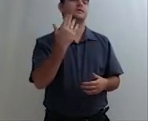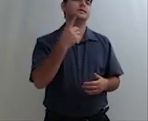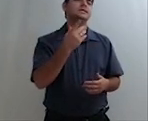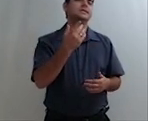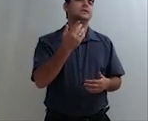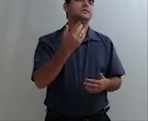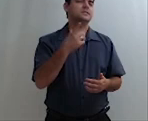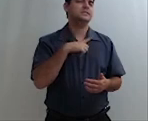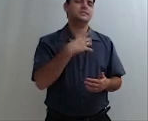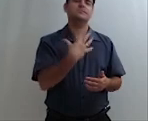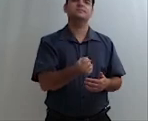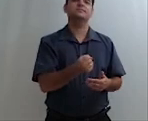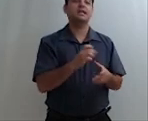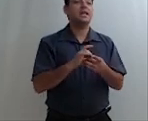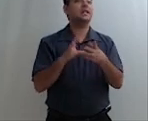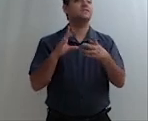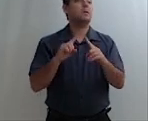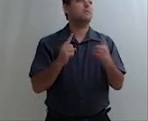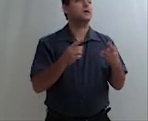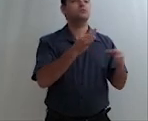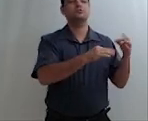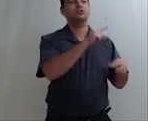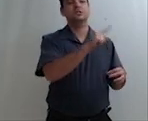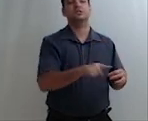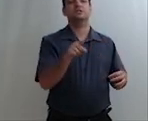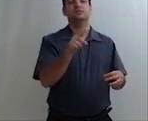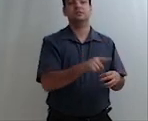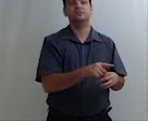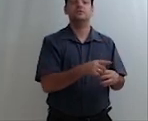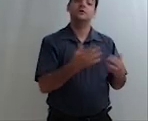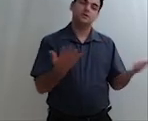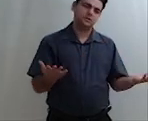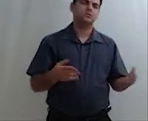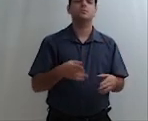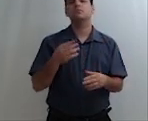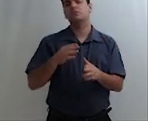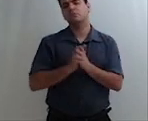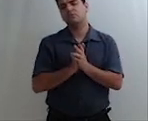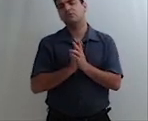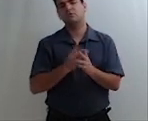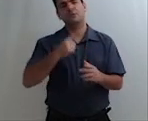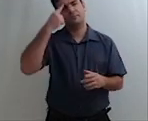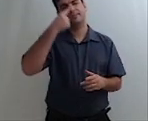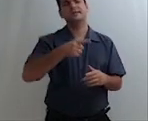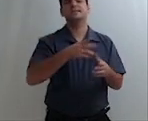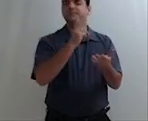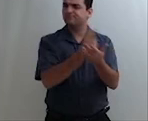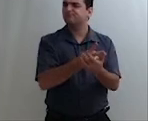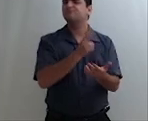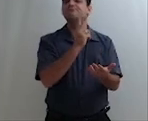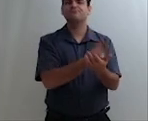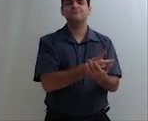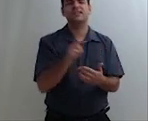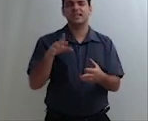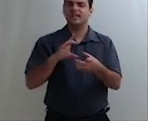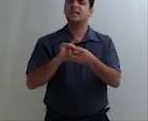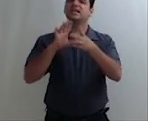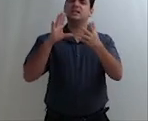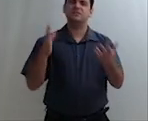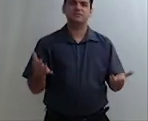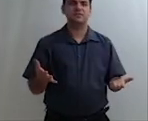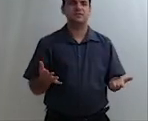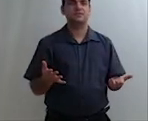deferida que se possa se tornar eh definitiva considerando que qualquer das medidas